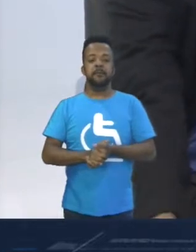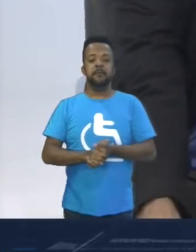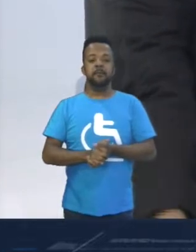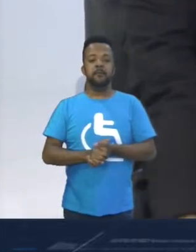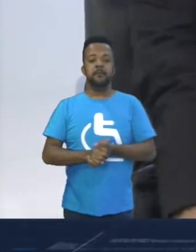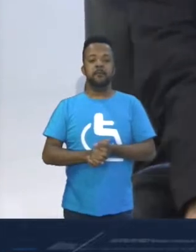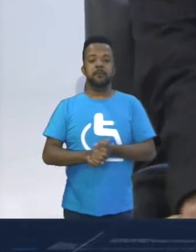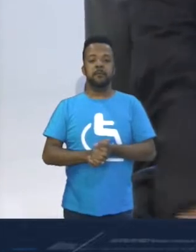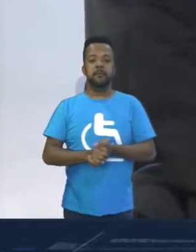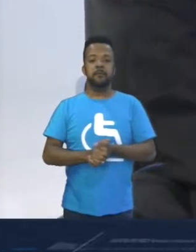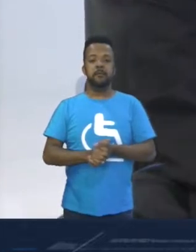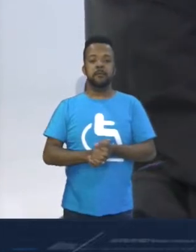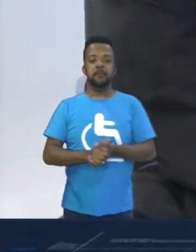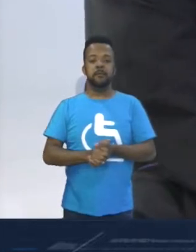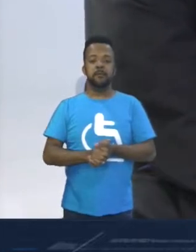são